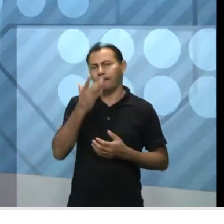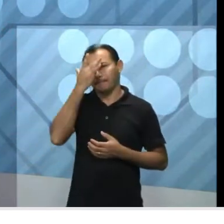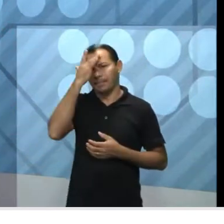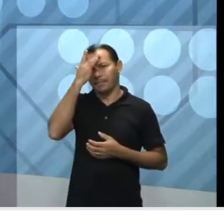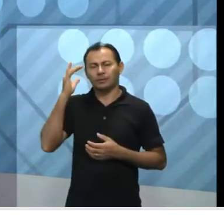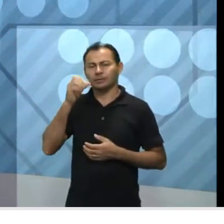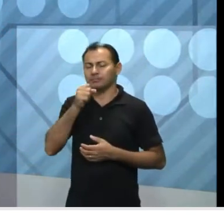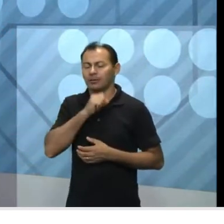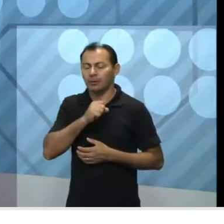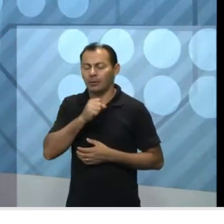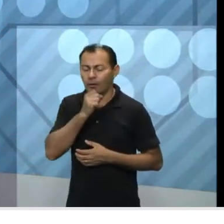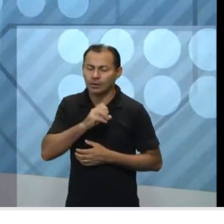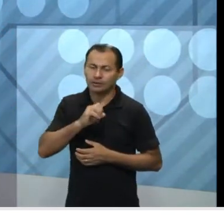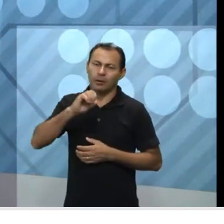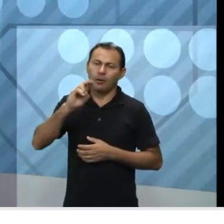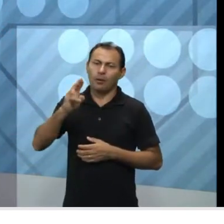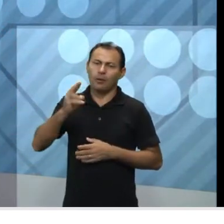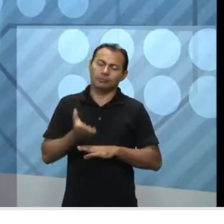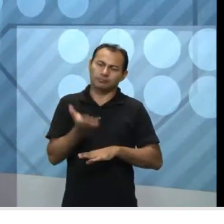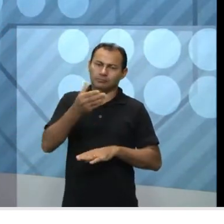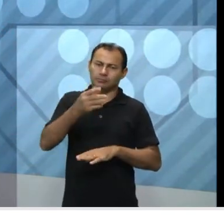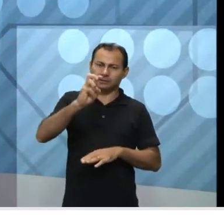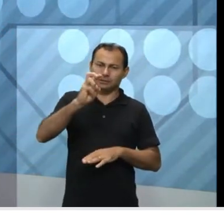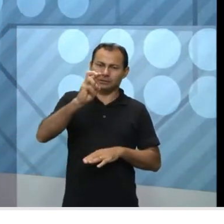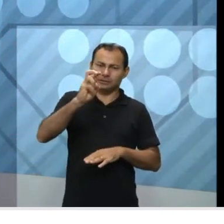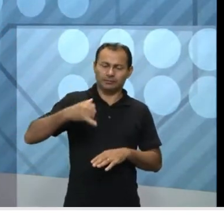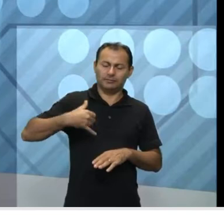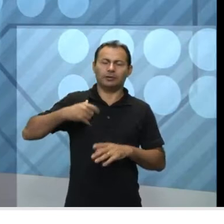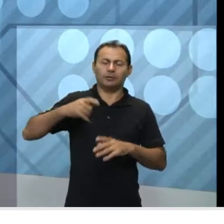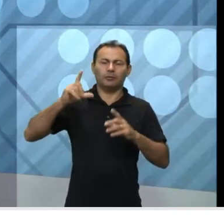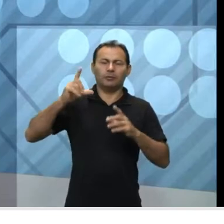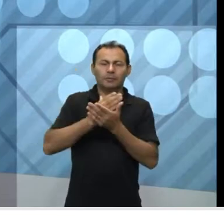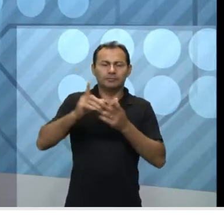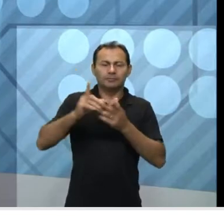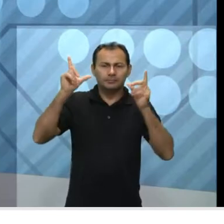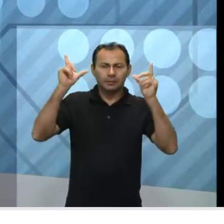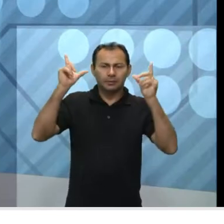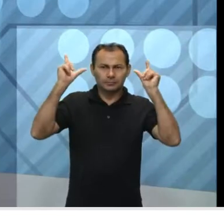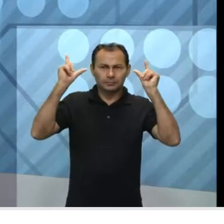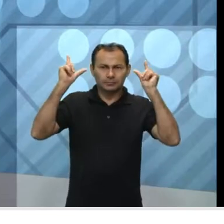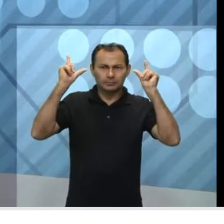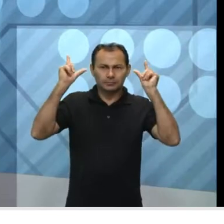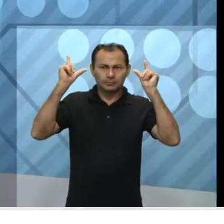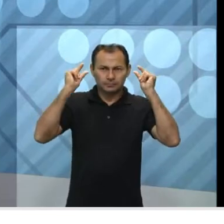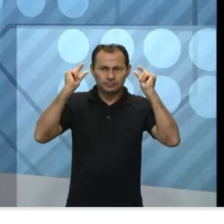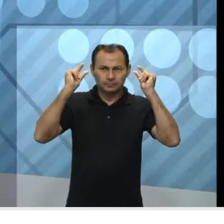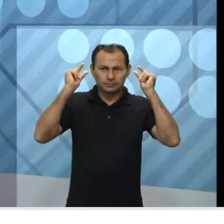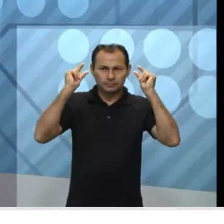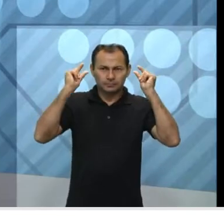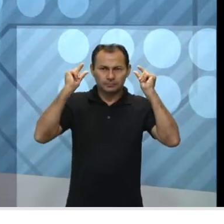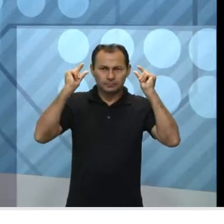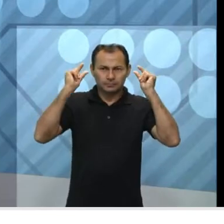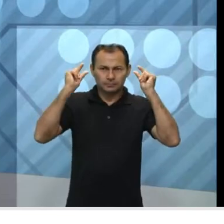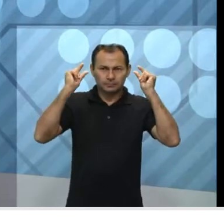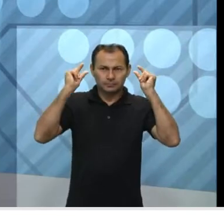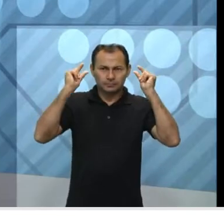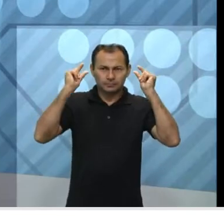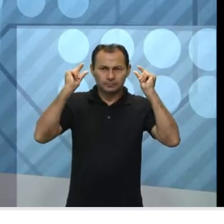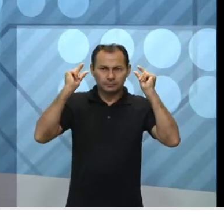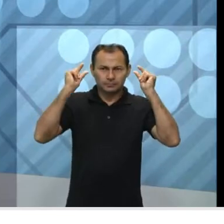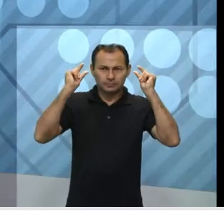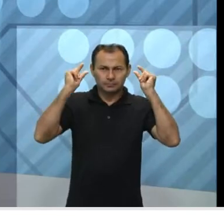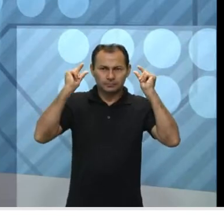partir dos 50 anos que começaram a perder a sua audição, que é um processo natural do envelhecimento do corpo humano. Não é assim